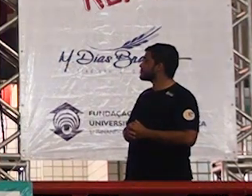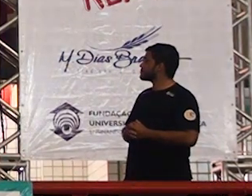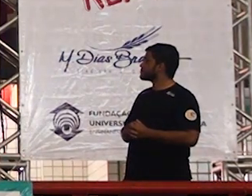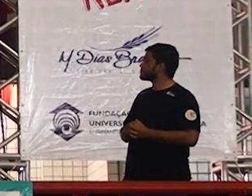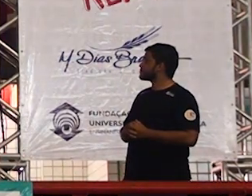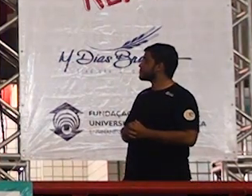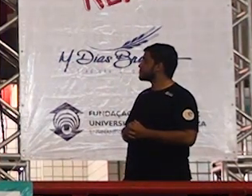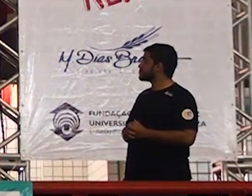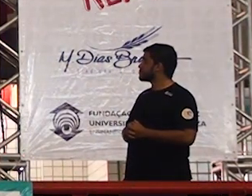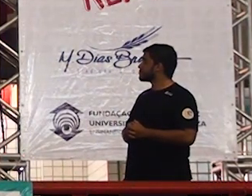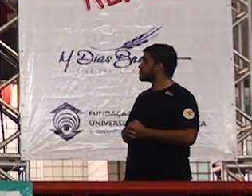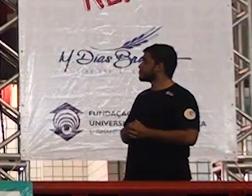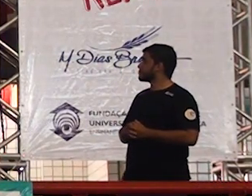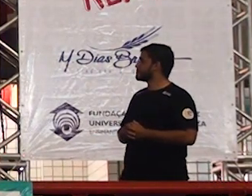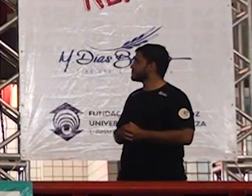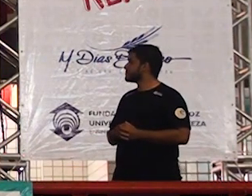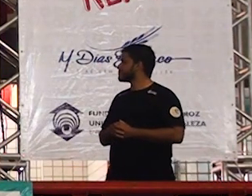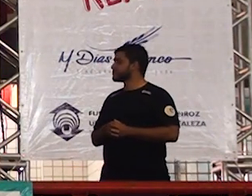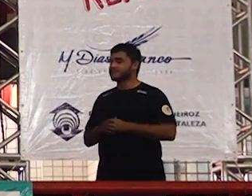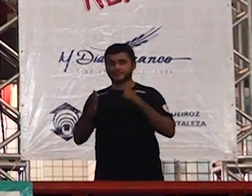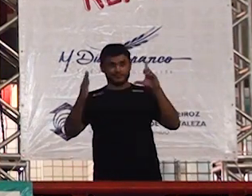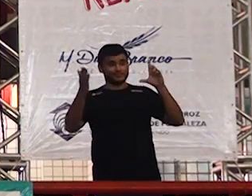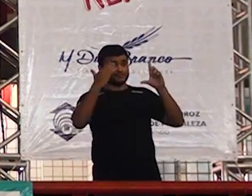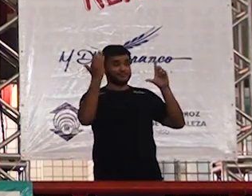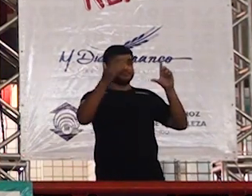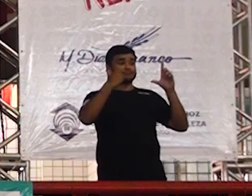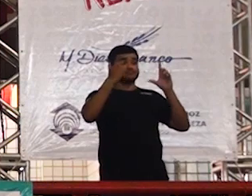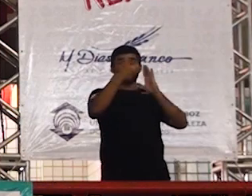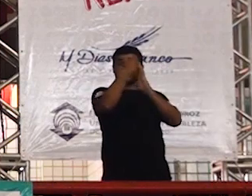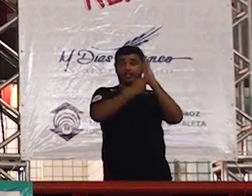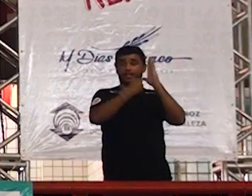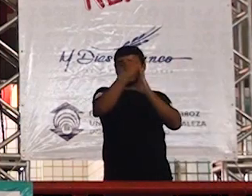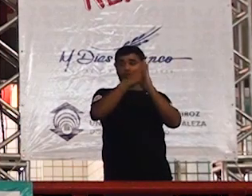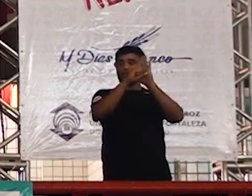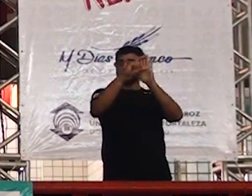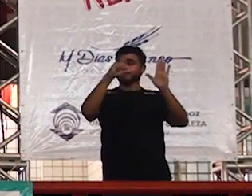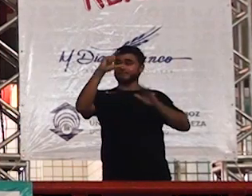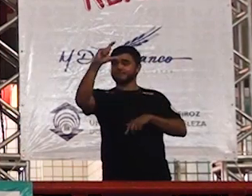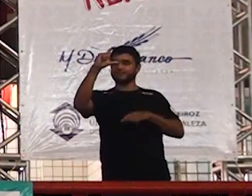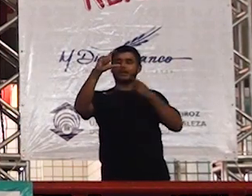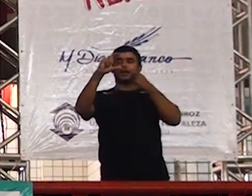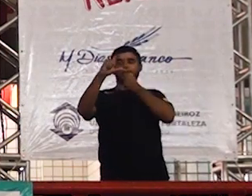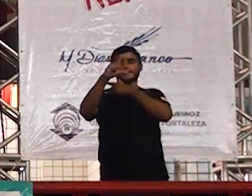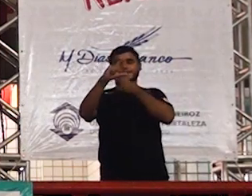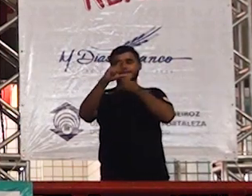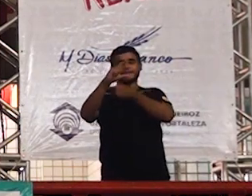As imagens são fortes. Isso são pedaços de redação de aluno, tá?